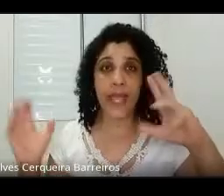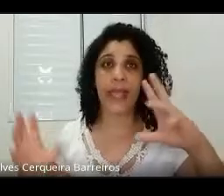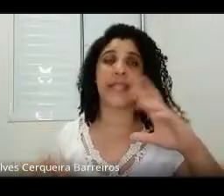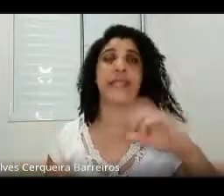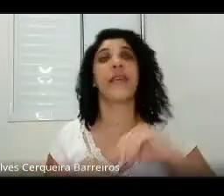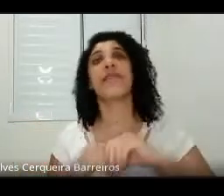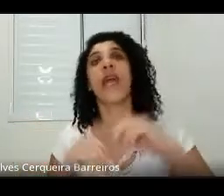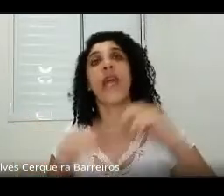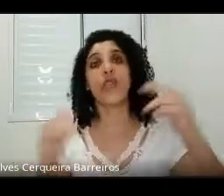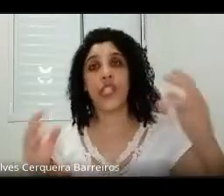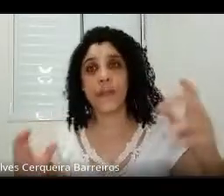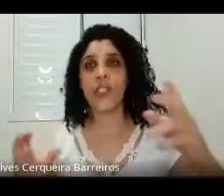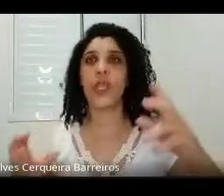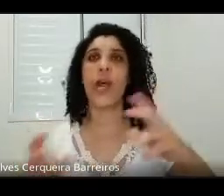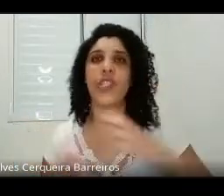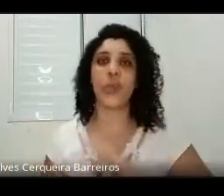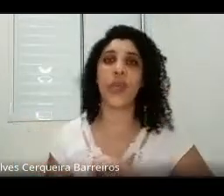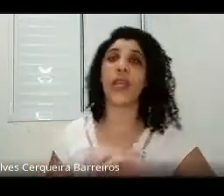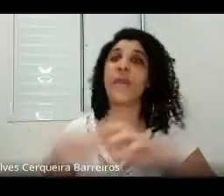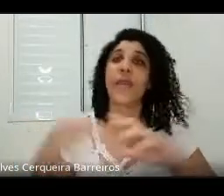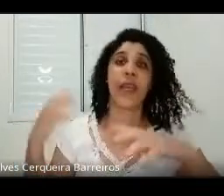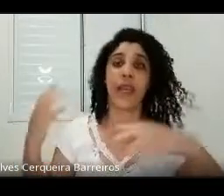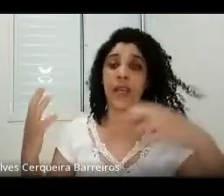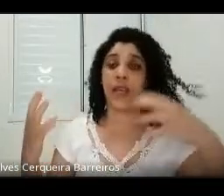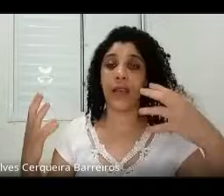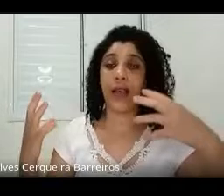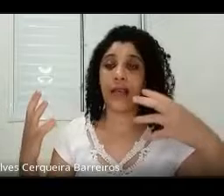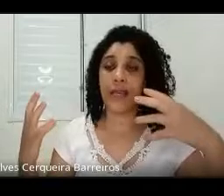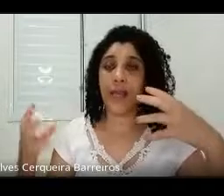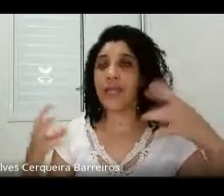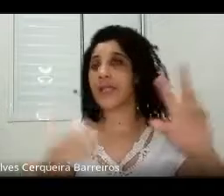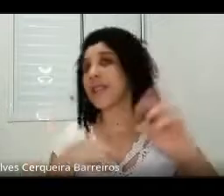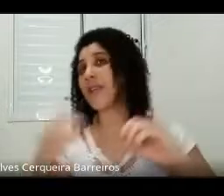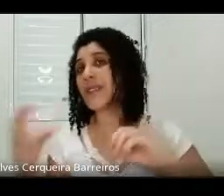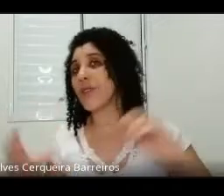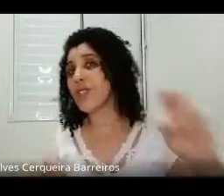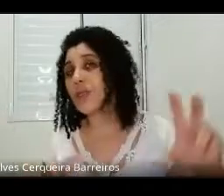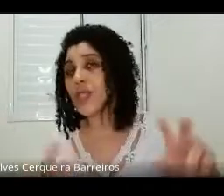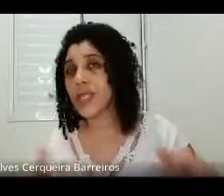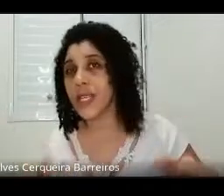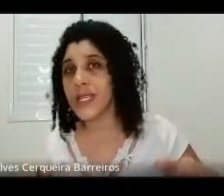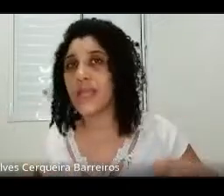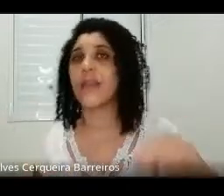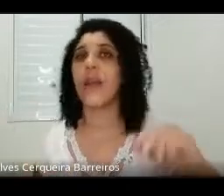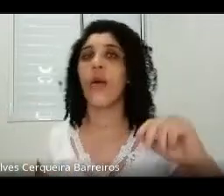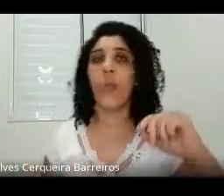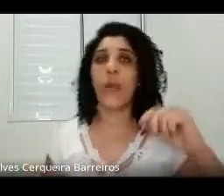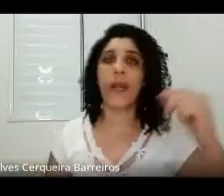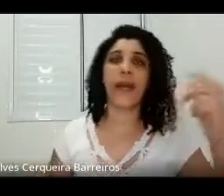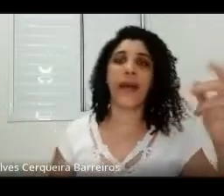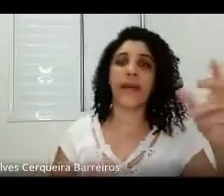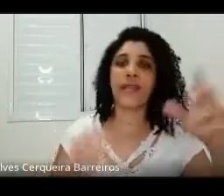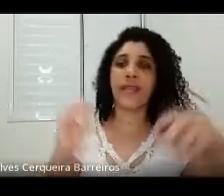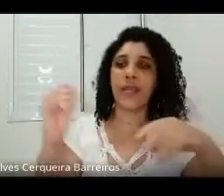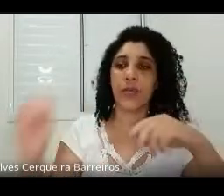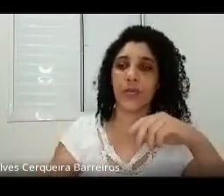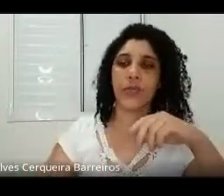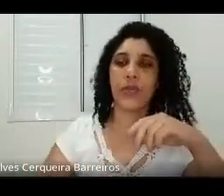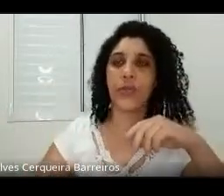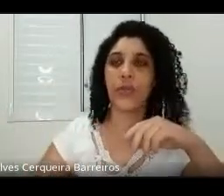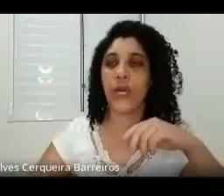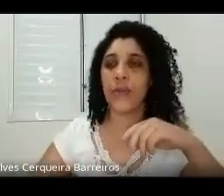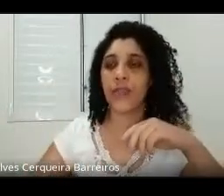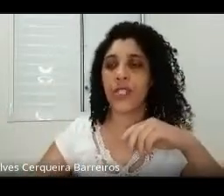das abelhas é um tipo de linguagem. Por quê? As abelhas elas fazem dois tipos de dança. Uma para dizer